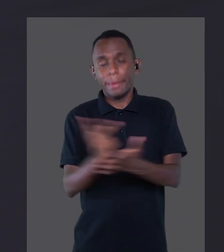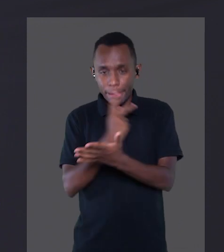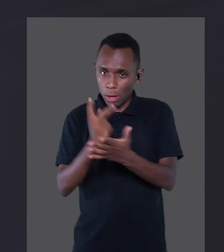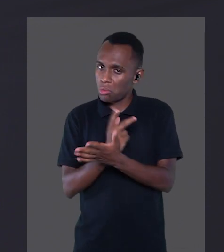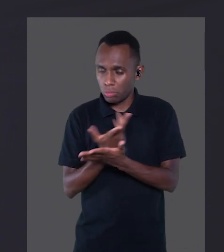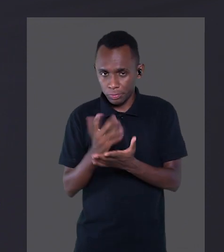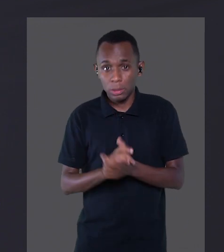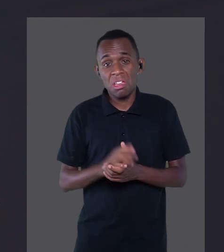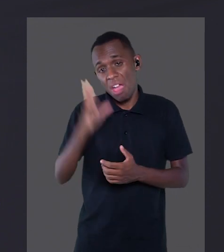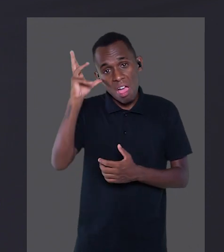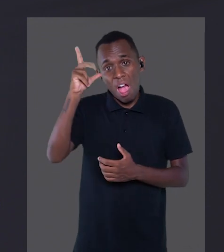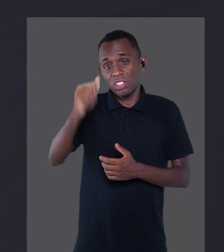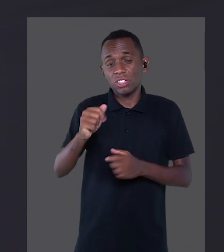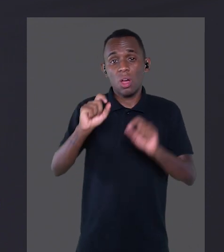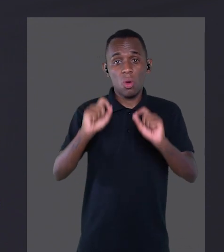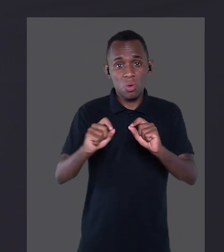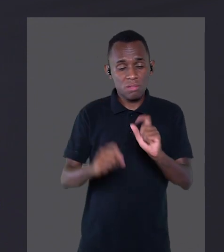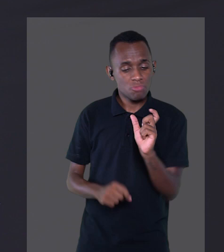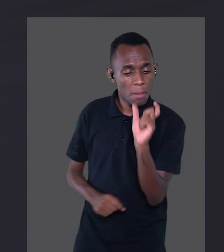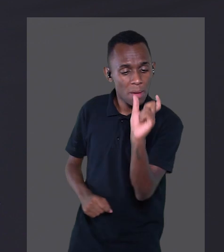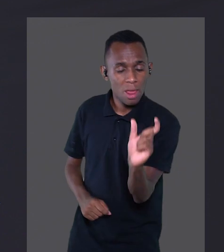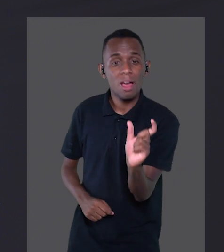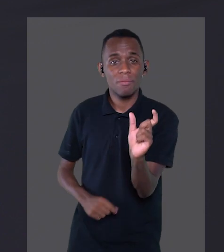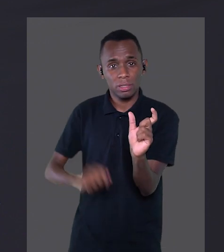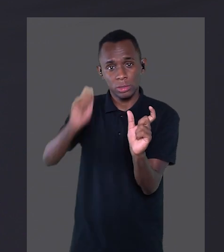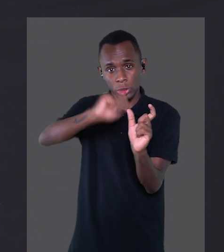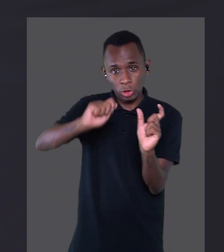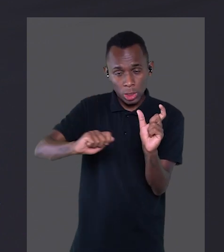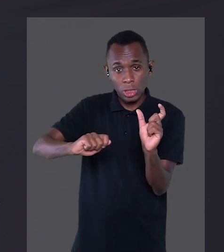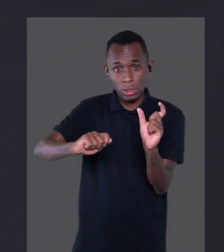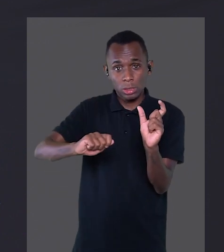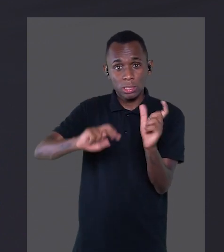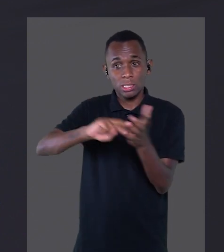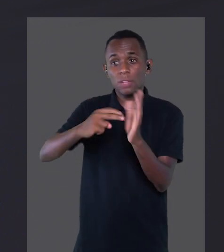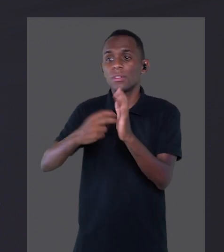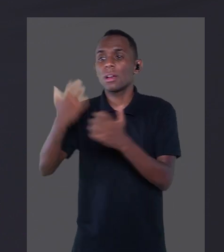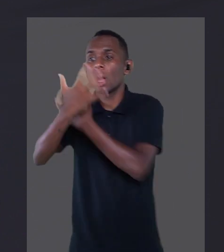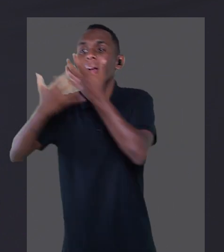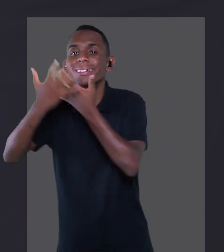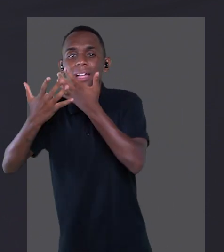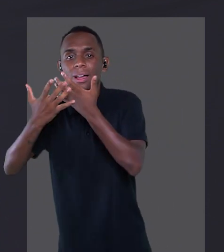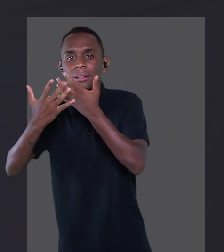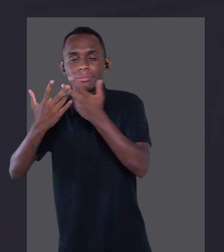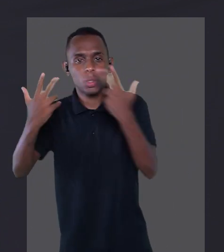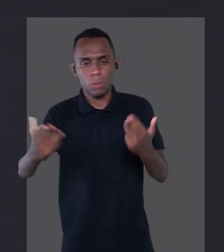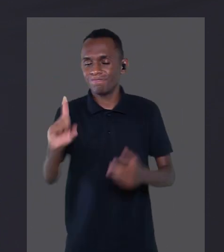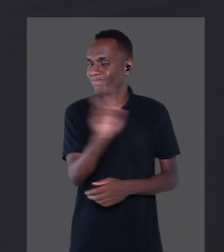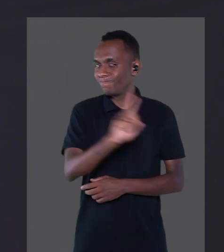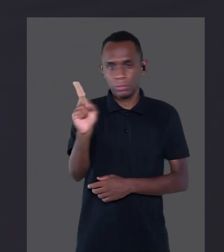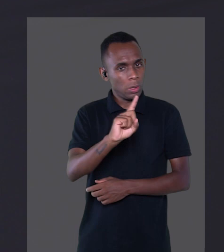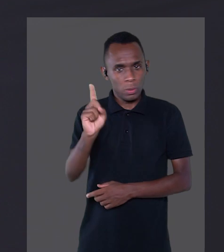comum, de achar que uma palavra escrita corresponde a uma palavra cantada. E não é a mesma coisa,